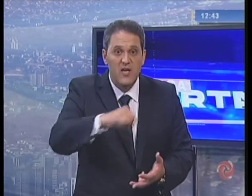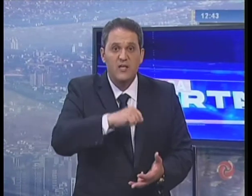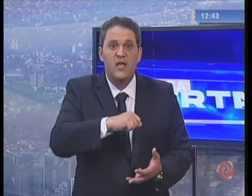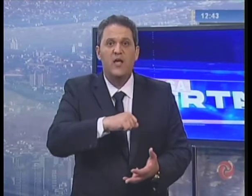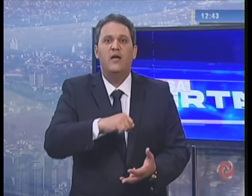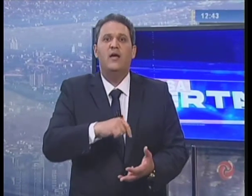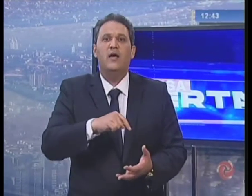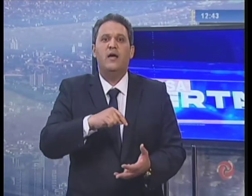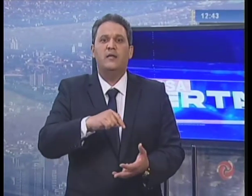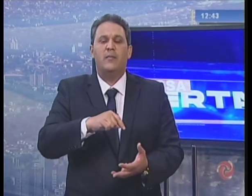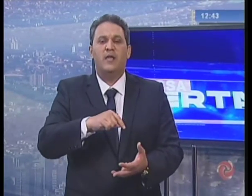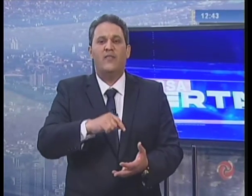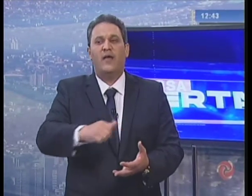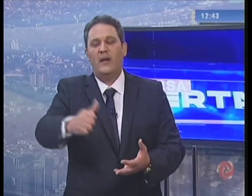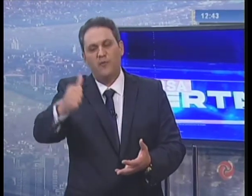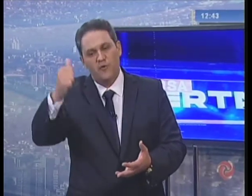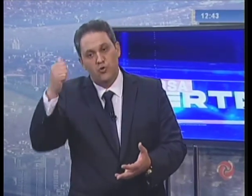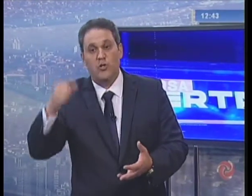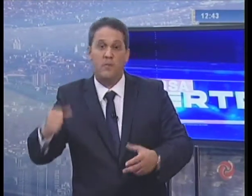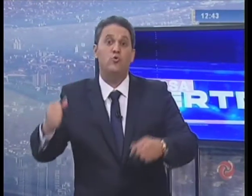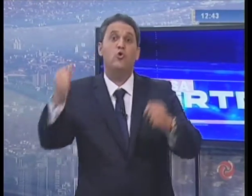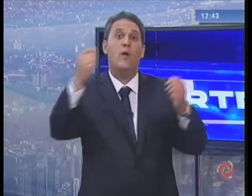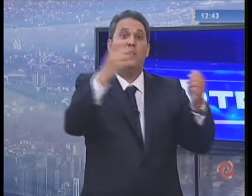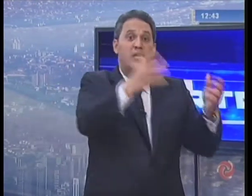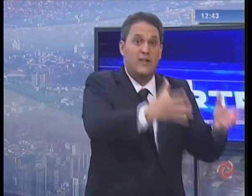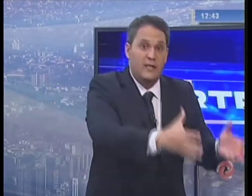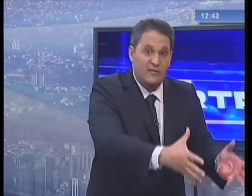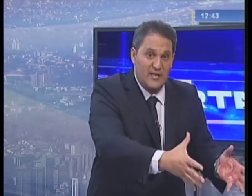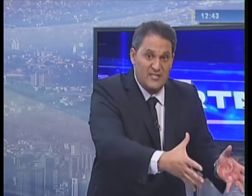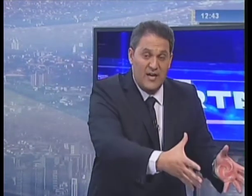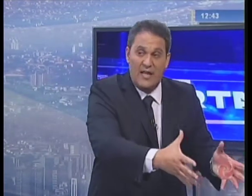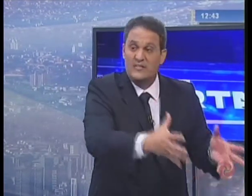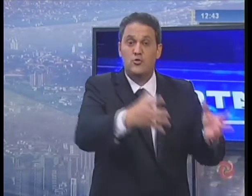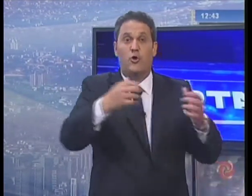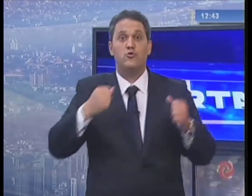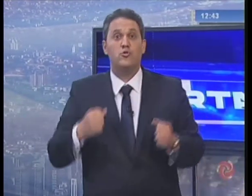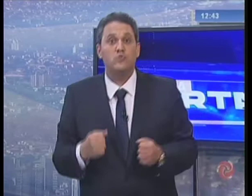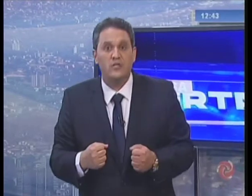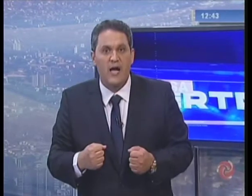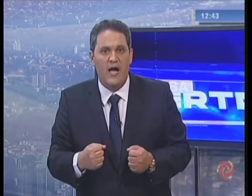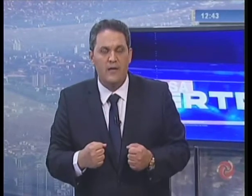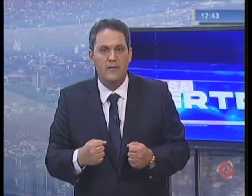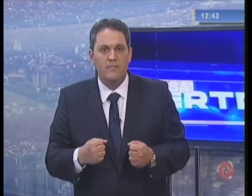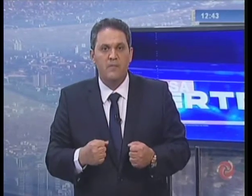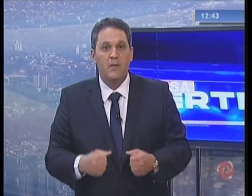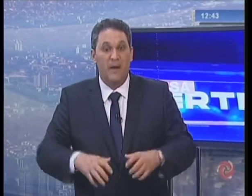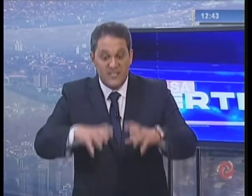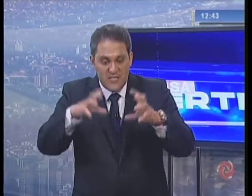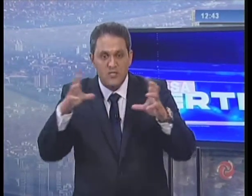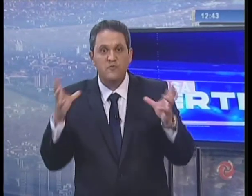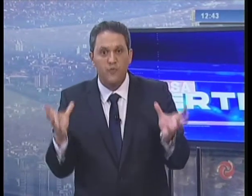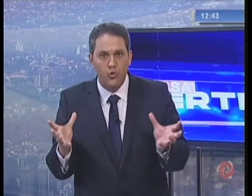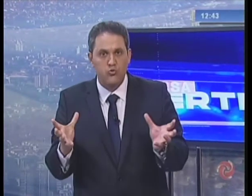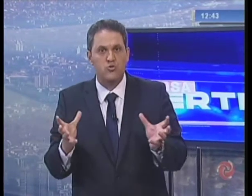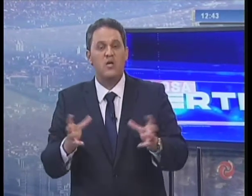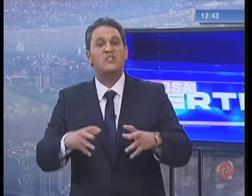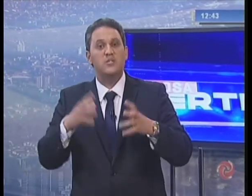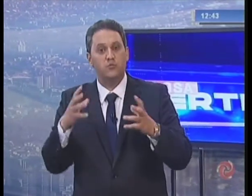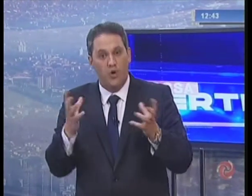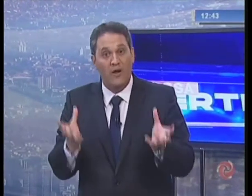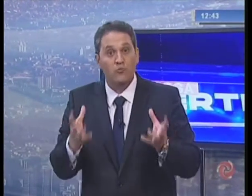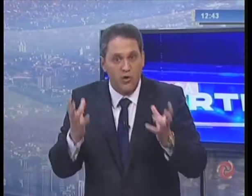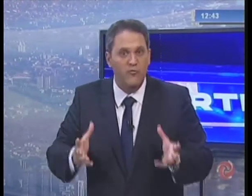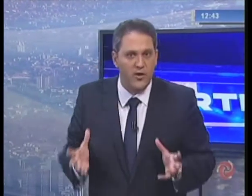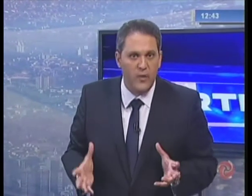esquecer, né, Gabriela, daquela professora que pendurou a menina da sacada da escola do segundo andar. Mas esses furtos